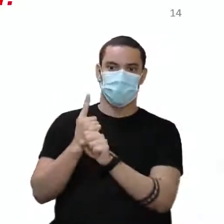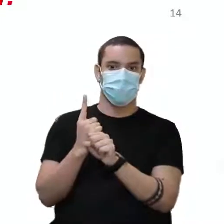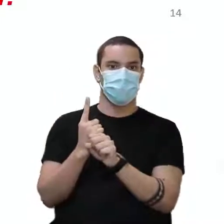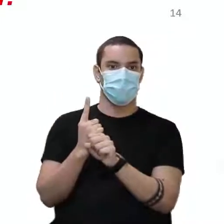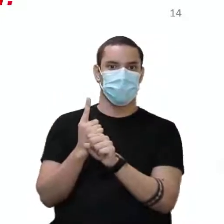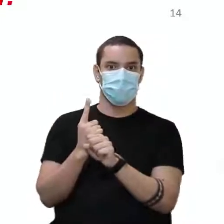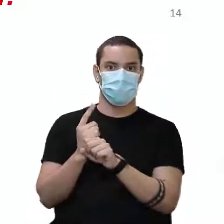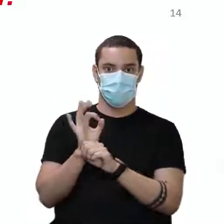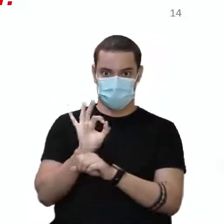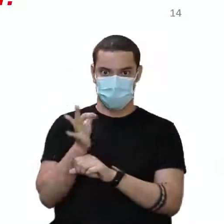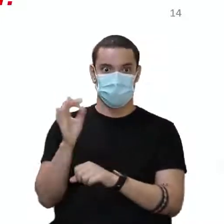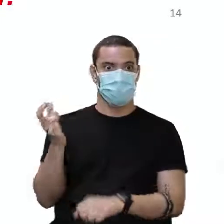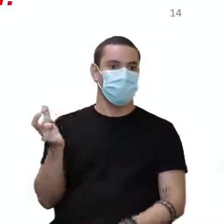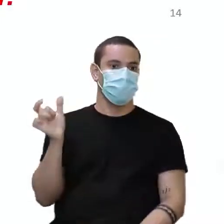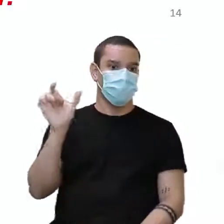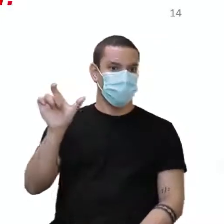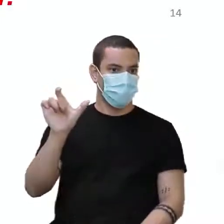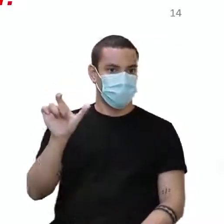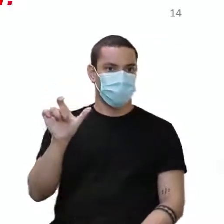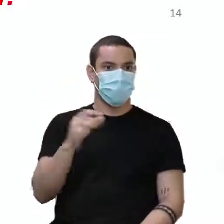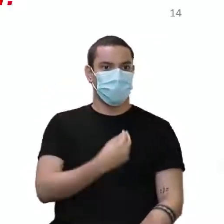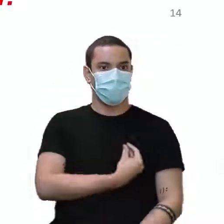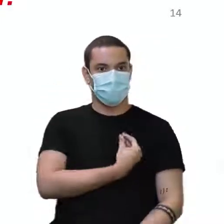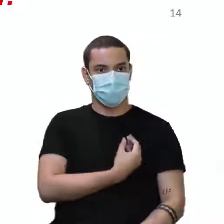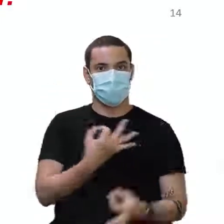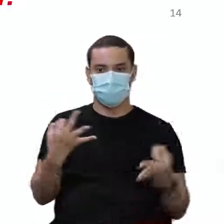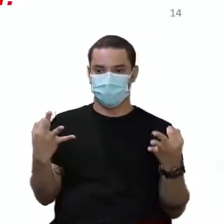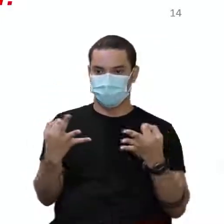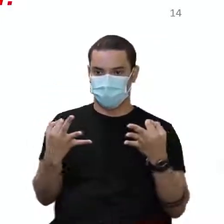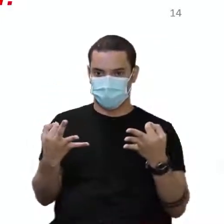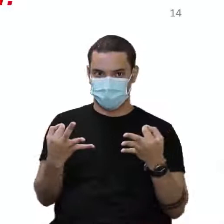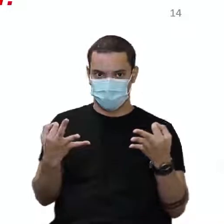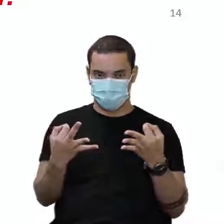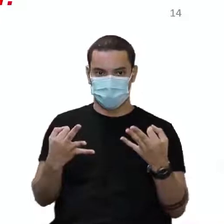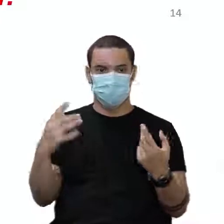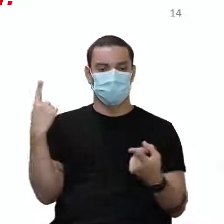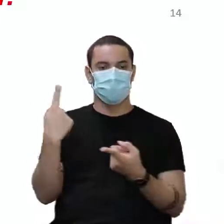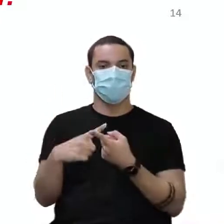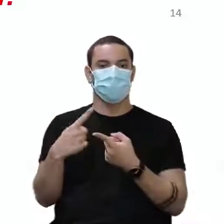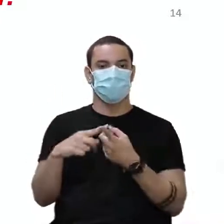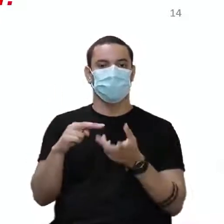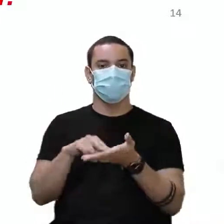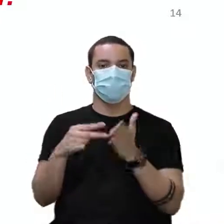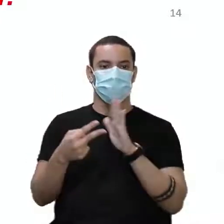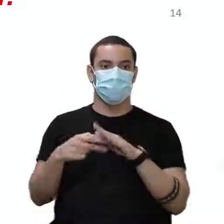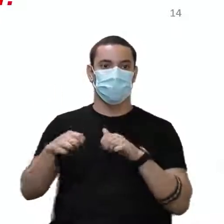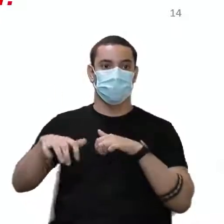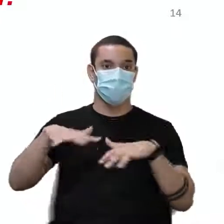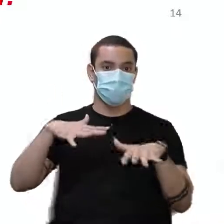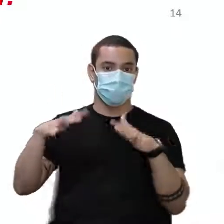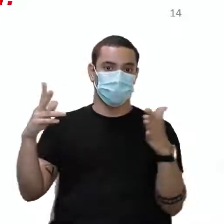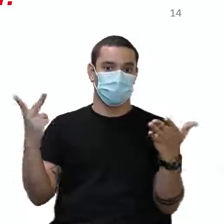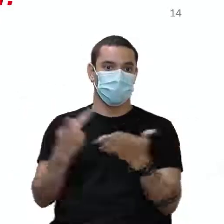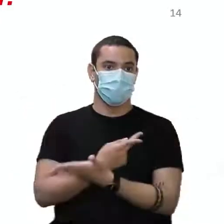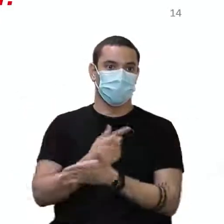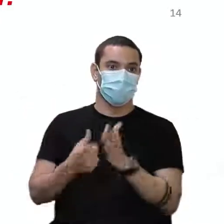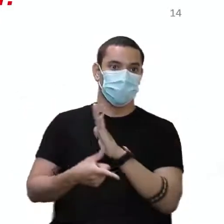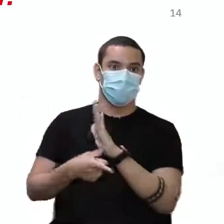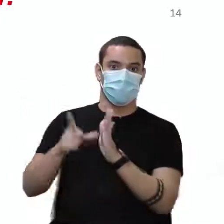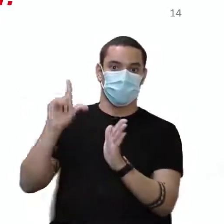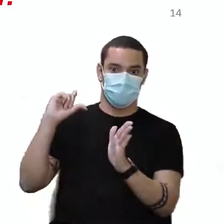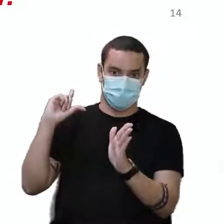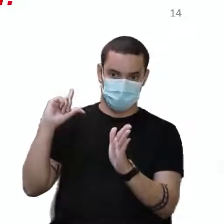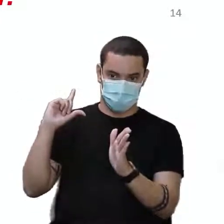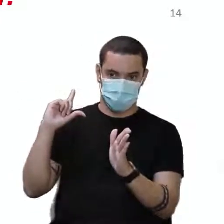uma frase usando o presente perfeito para falar sobre isso, porque é uma ação que aconteceu lá atrás, não